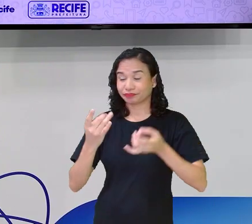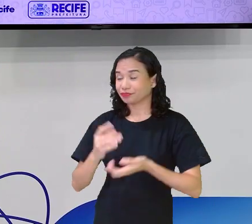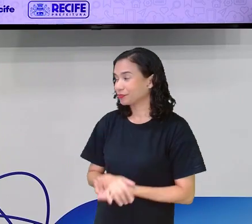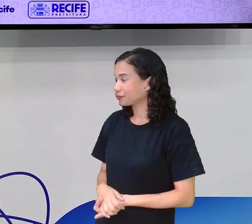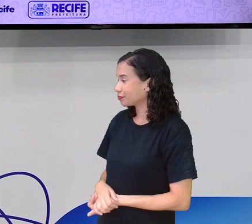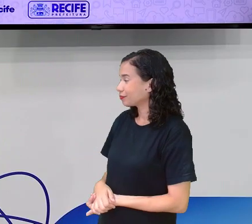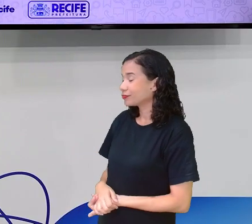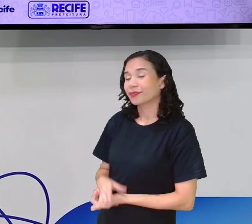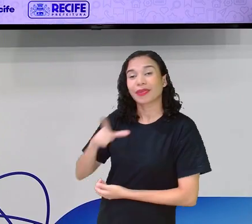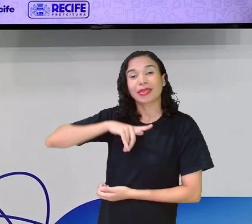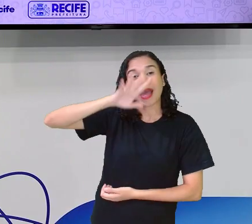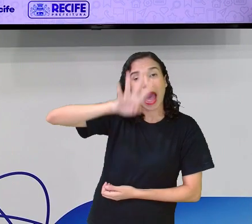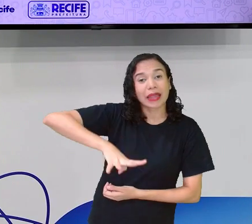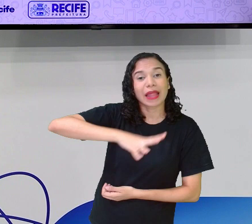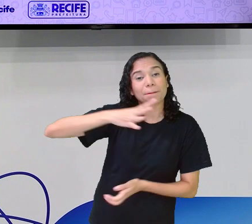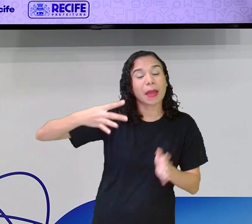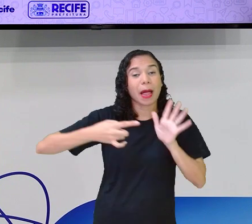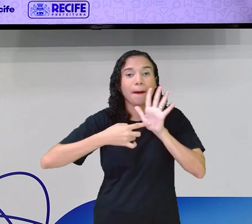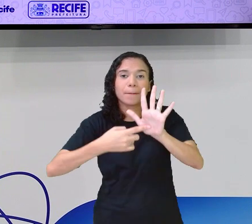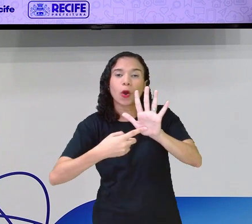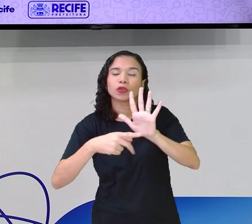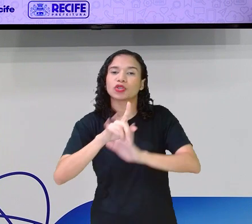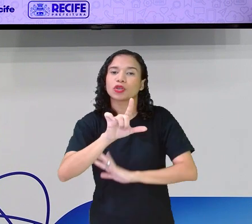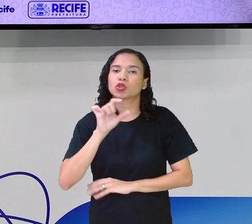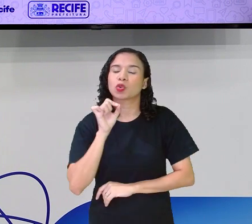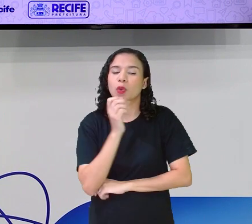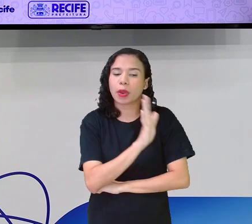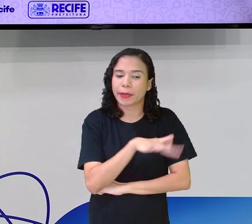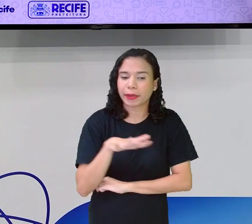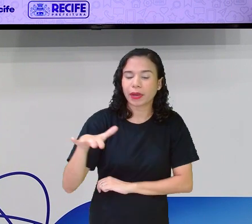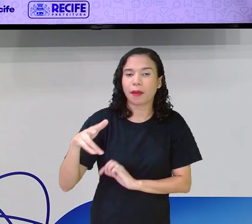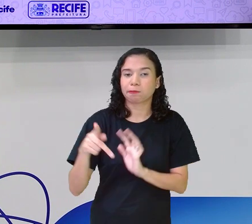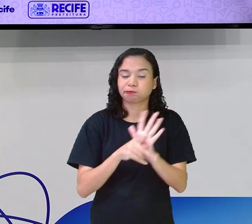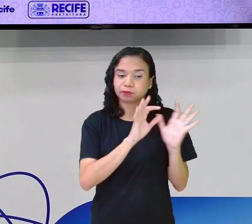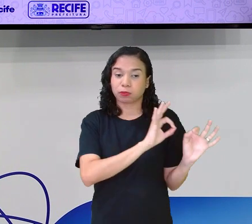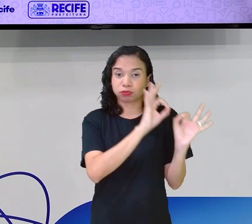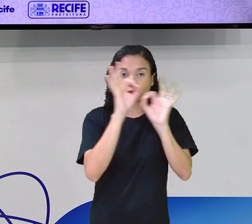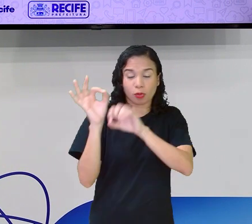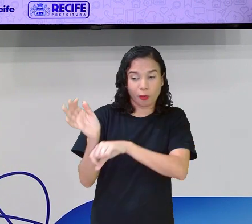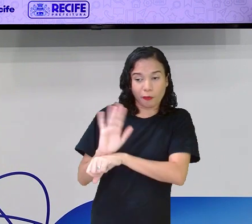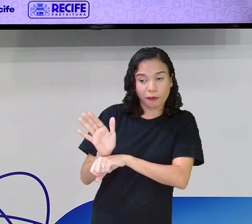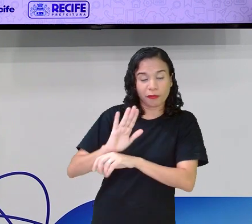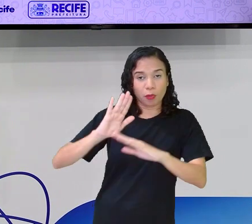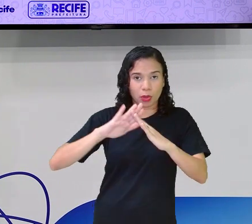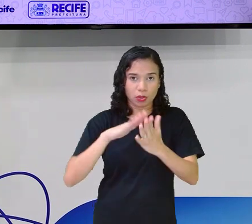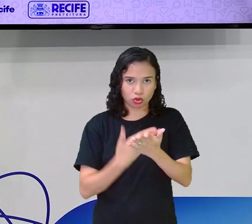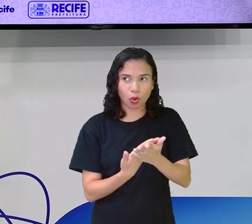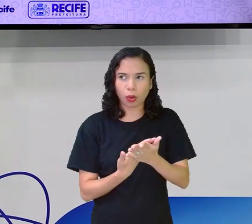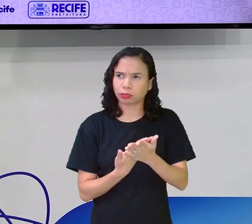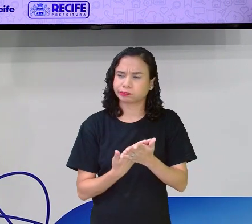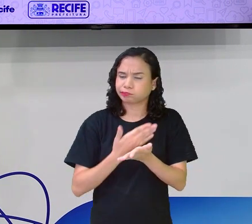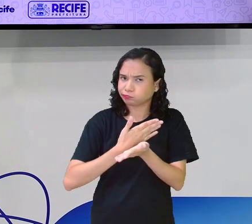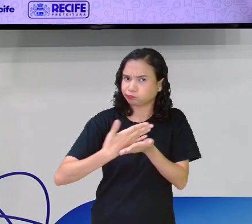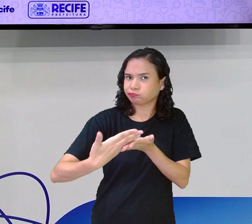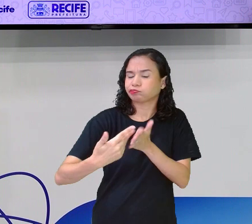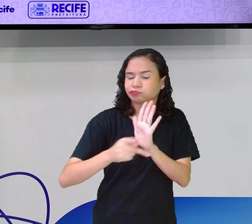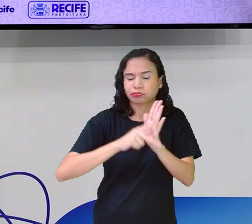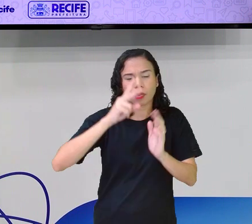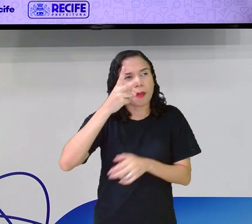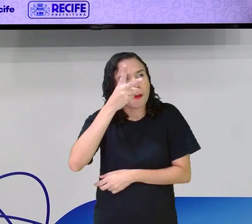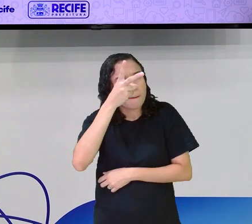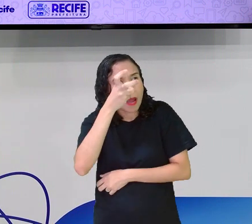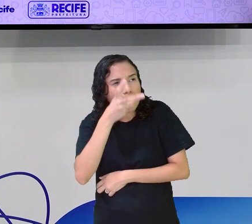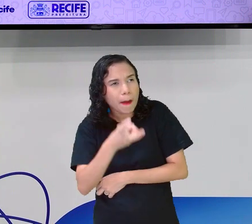lá. A tabela a seguir apresenta a escolha das crianças para assistirem um filme na escola. A partir da leitura dos